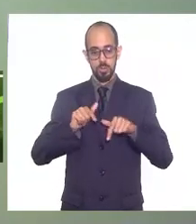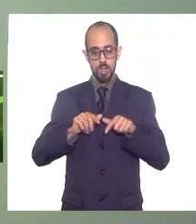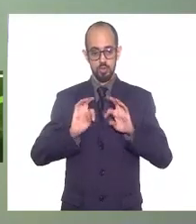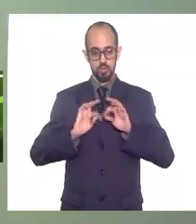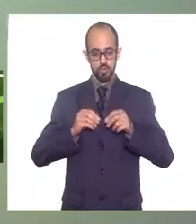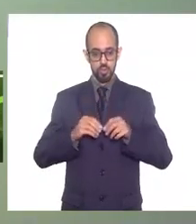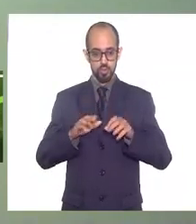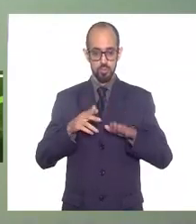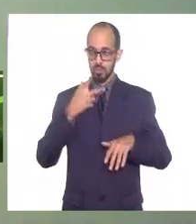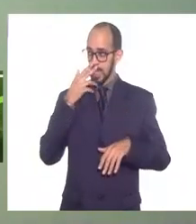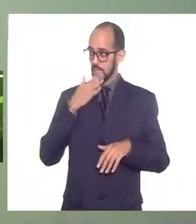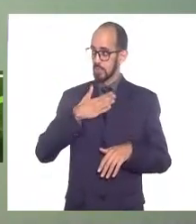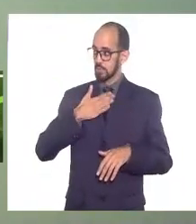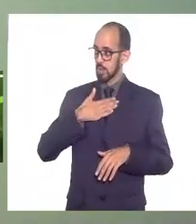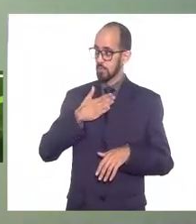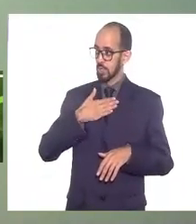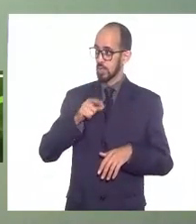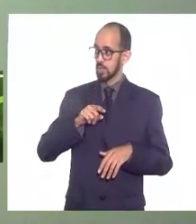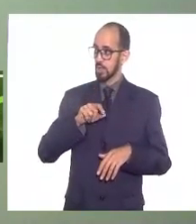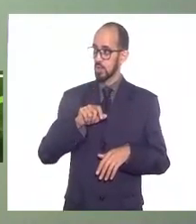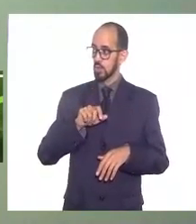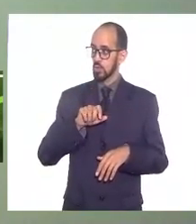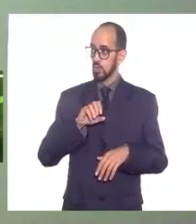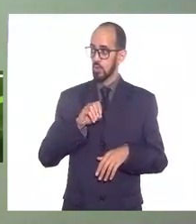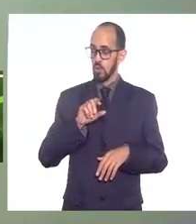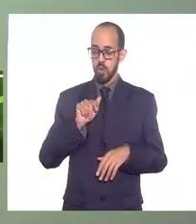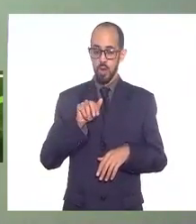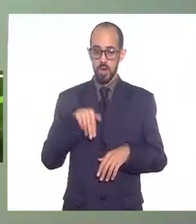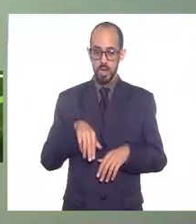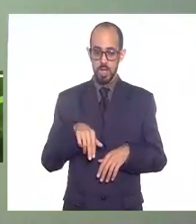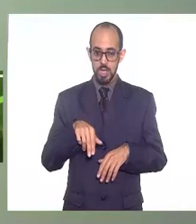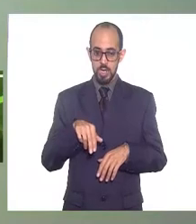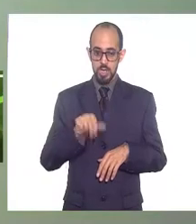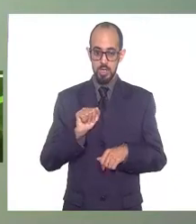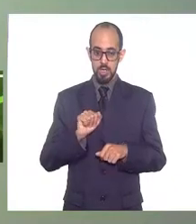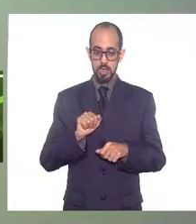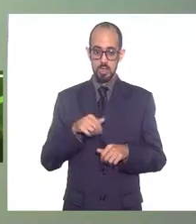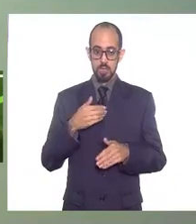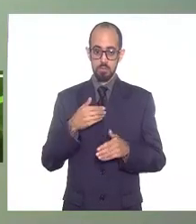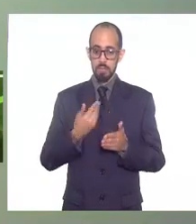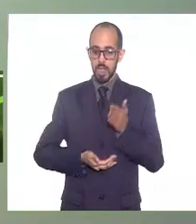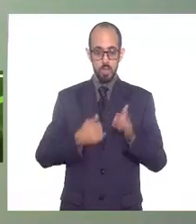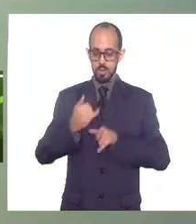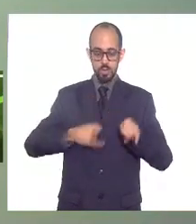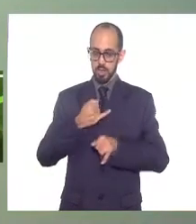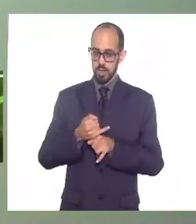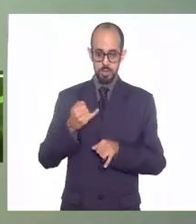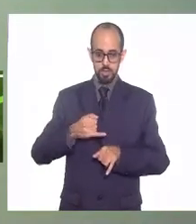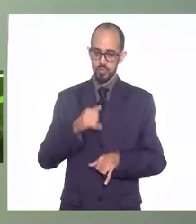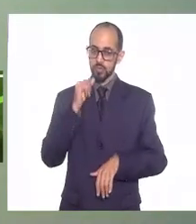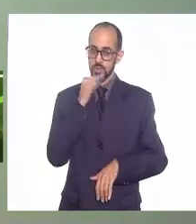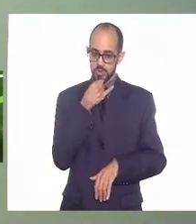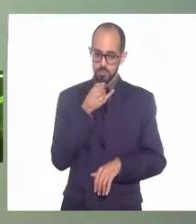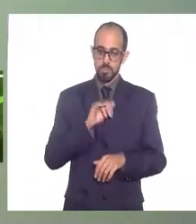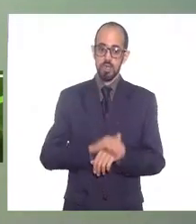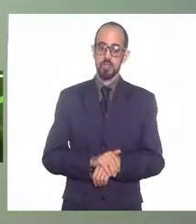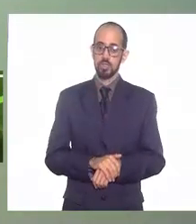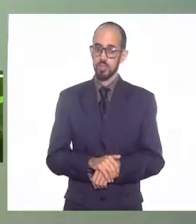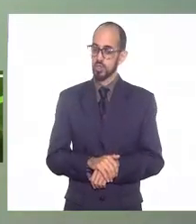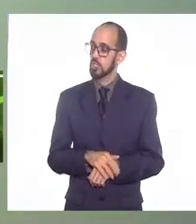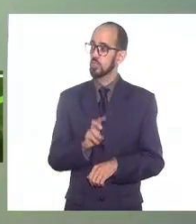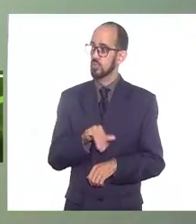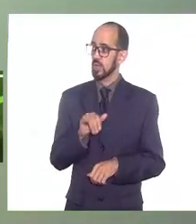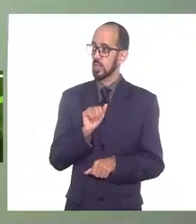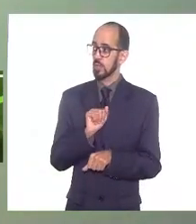Me parece que o Ogã Jassanã Gonçalves caiu, lamentavelmente. Vamos